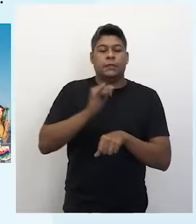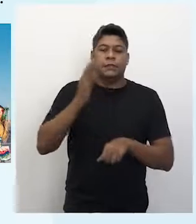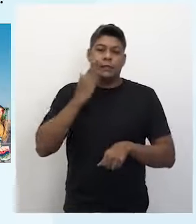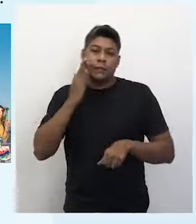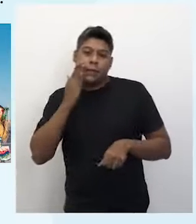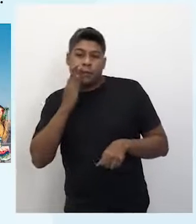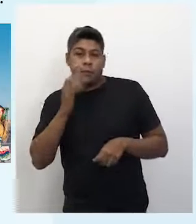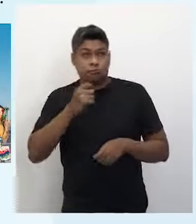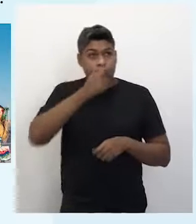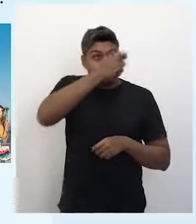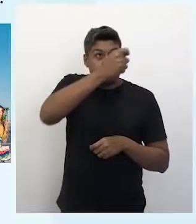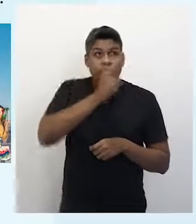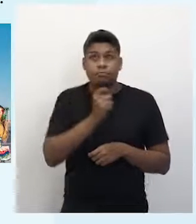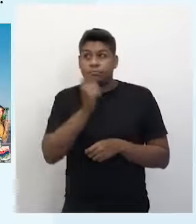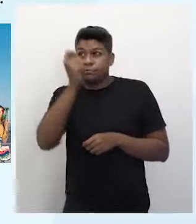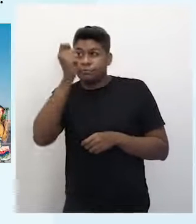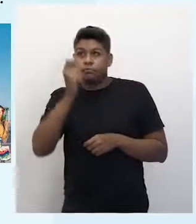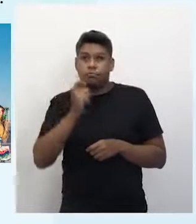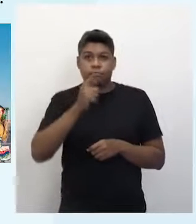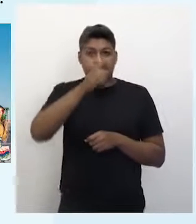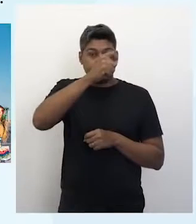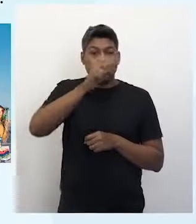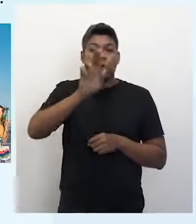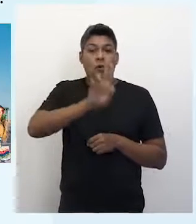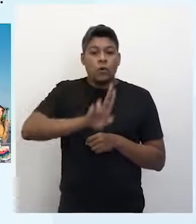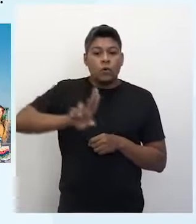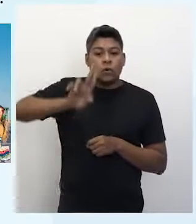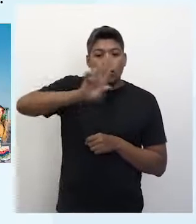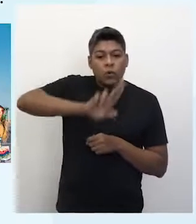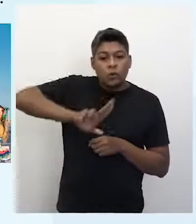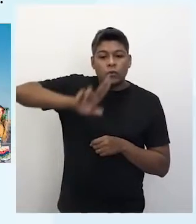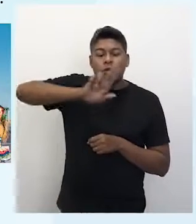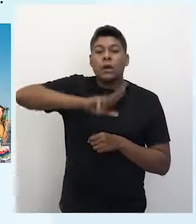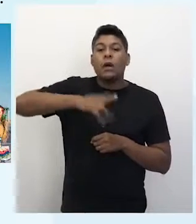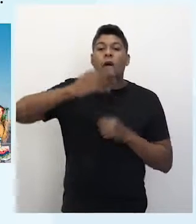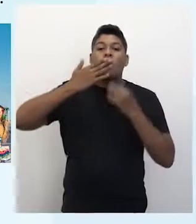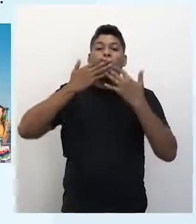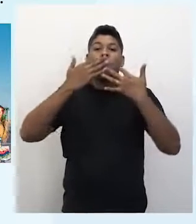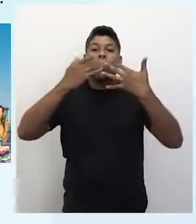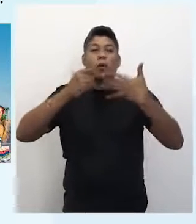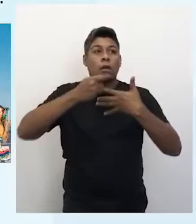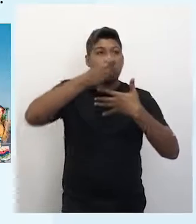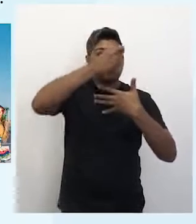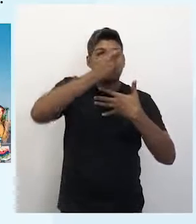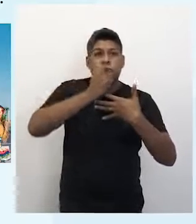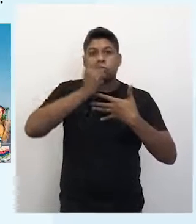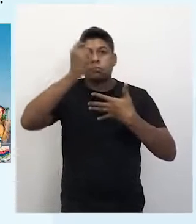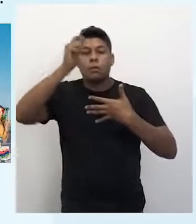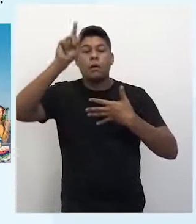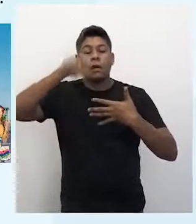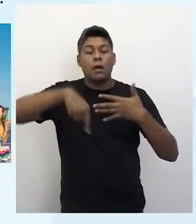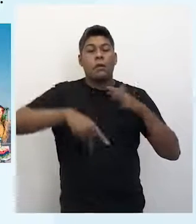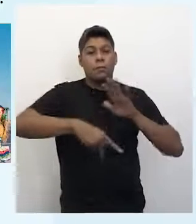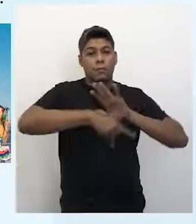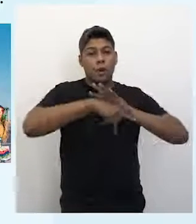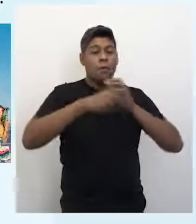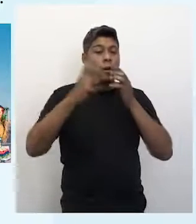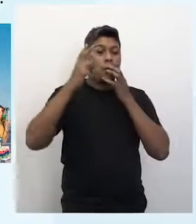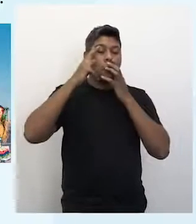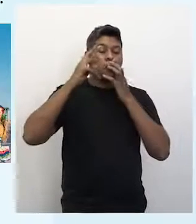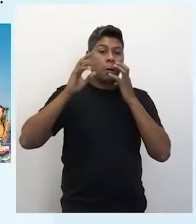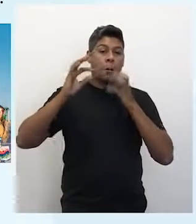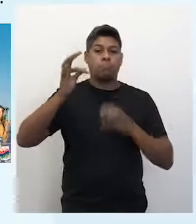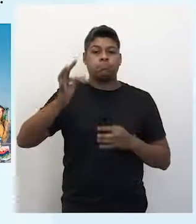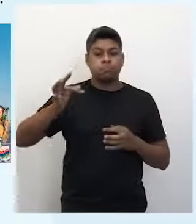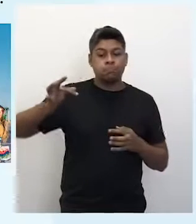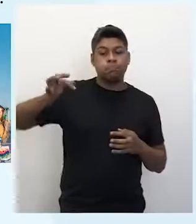passos e malabarismos. Os dançarinos utilizam uma sombrinha colorida aberta. Ela foi reconhecida como Patrimônio Cultural